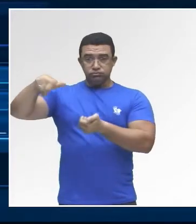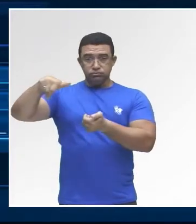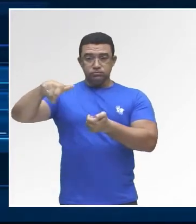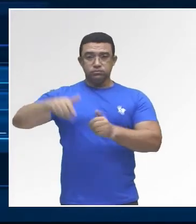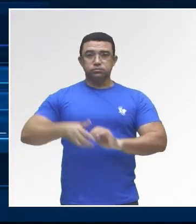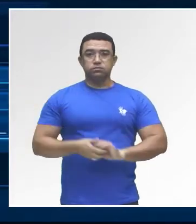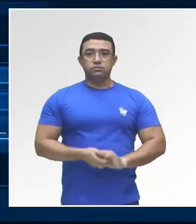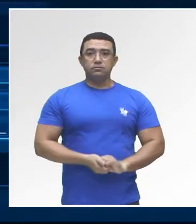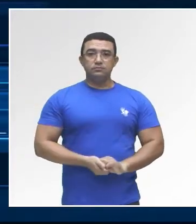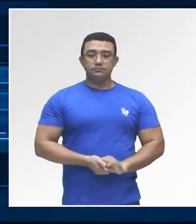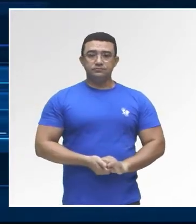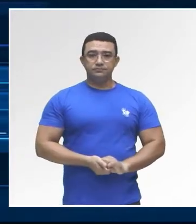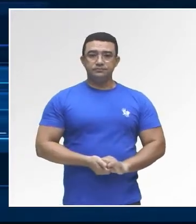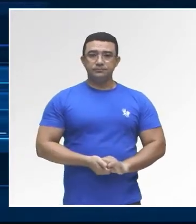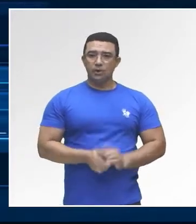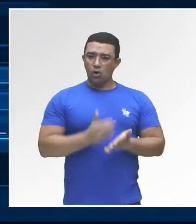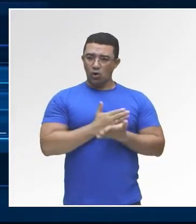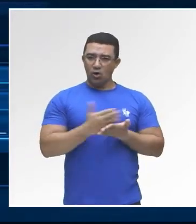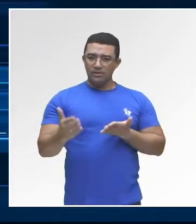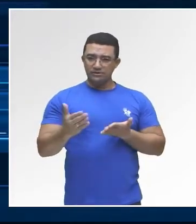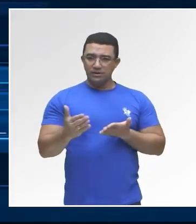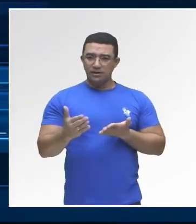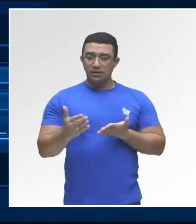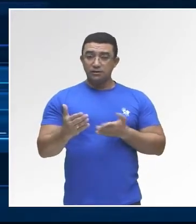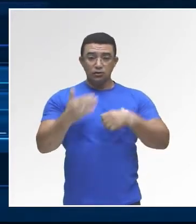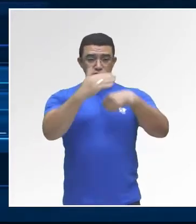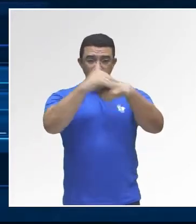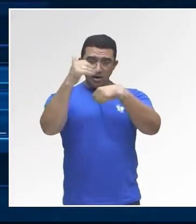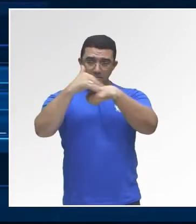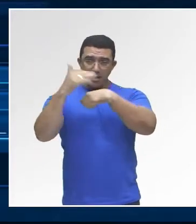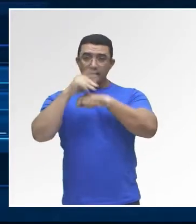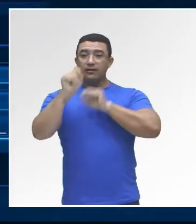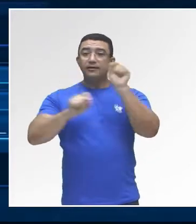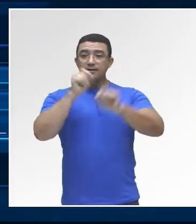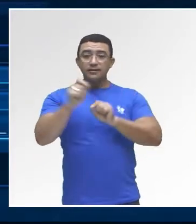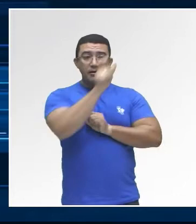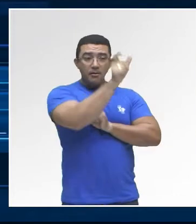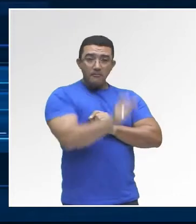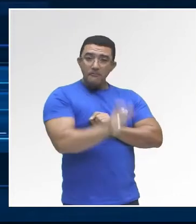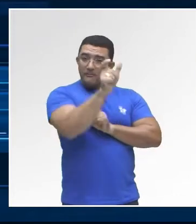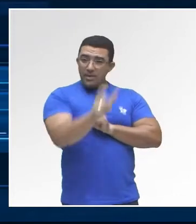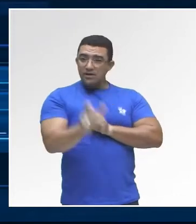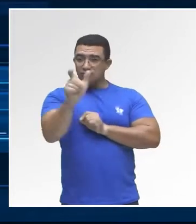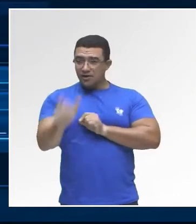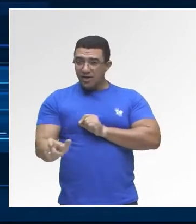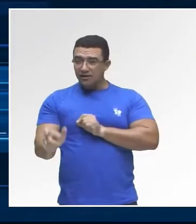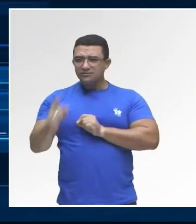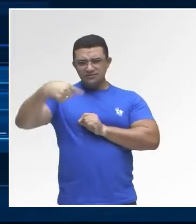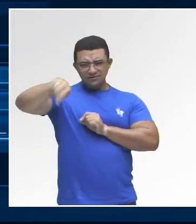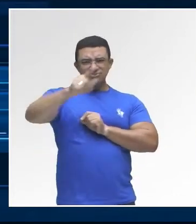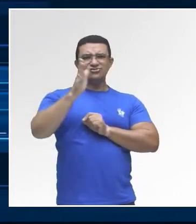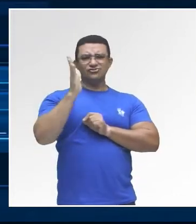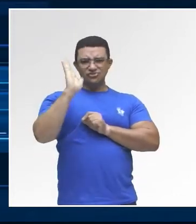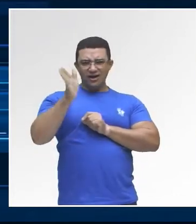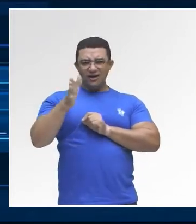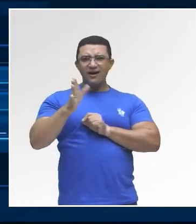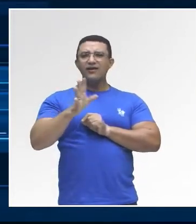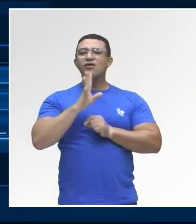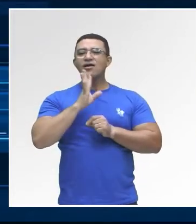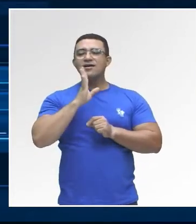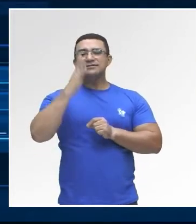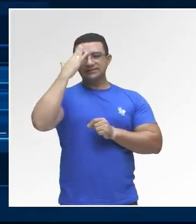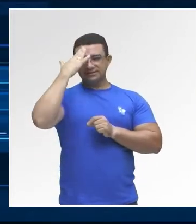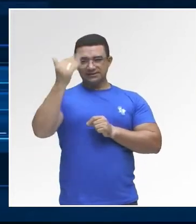eu gostaria de convidar aqui, junto comigo, os nossos personagens, que vocês já estão acostumados, né, estão se acostumando com